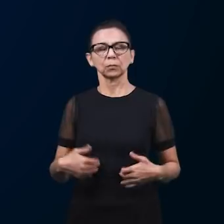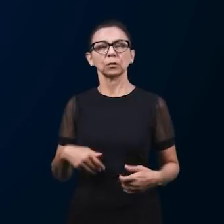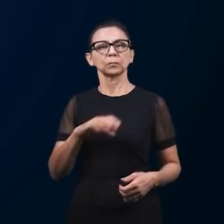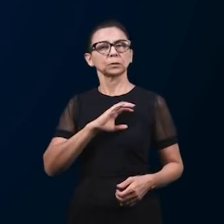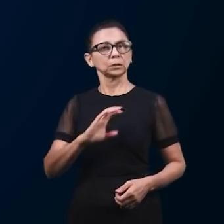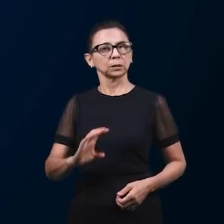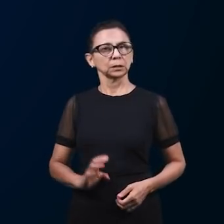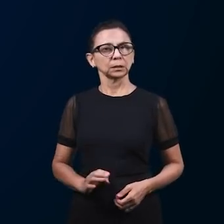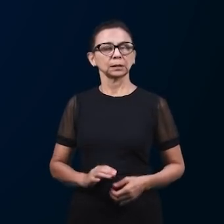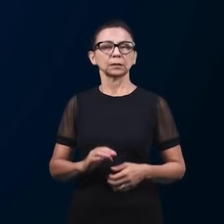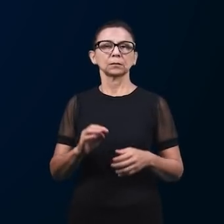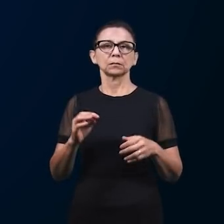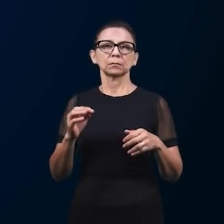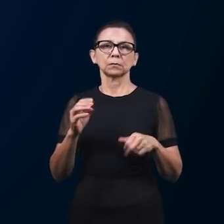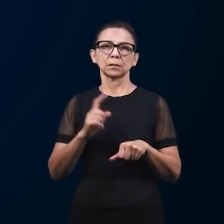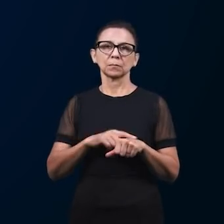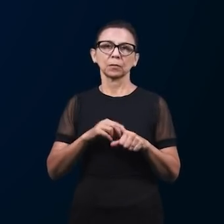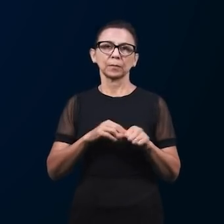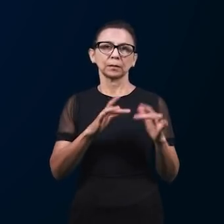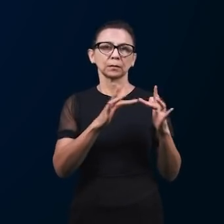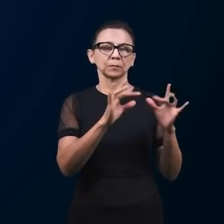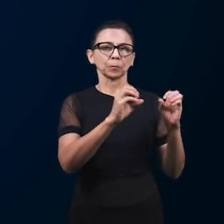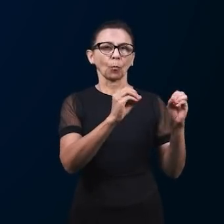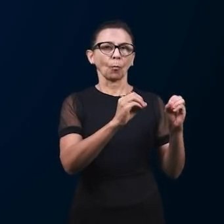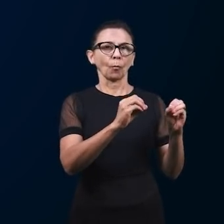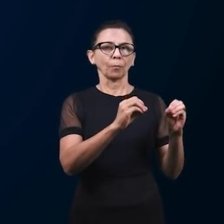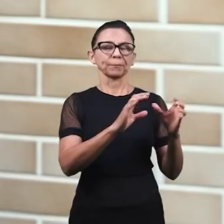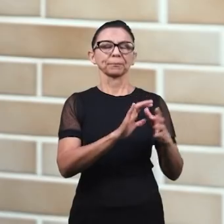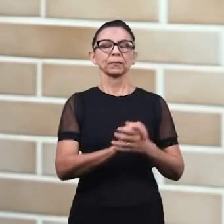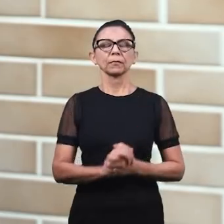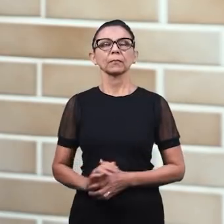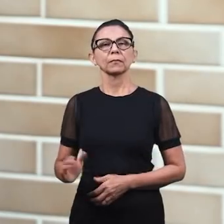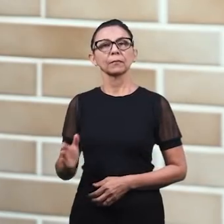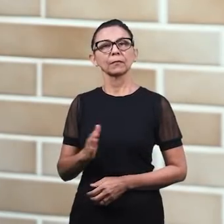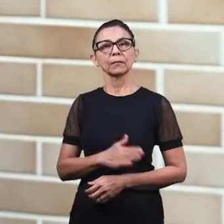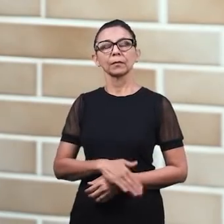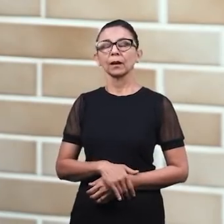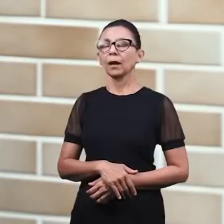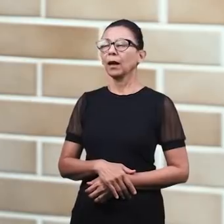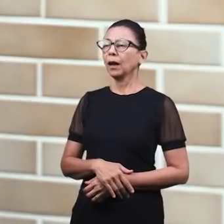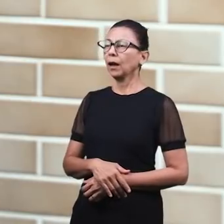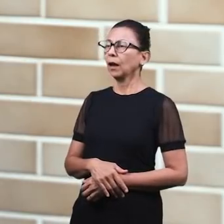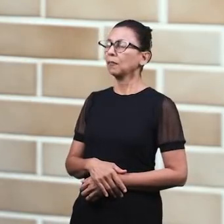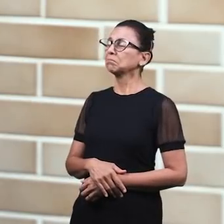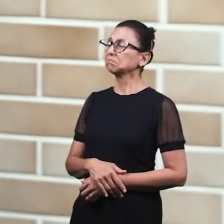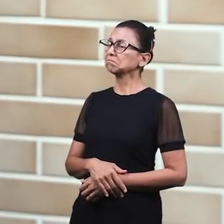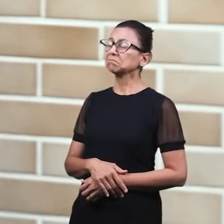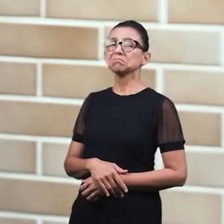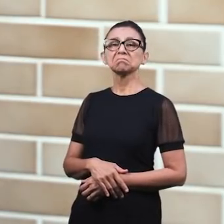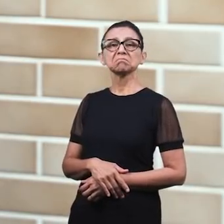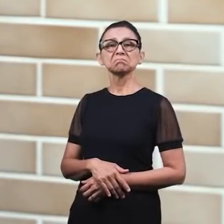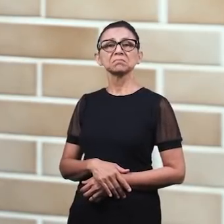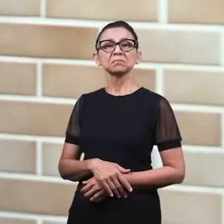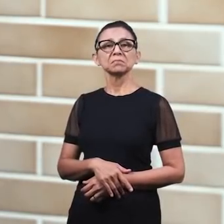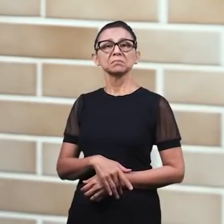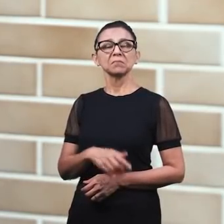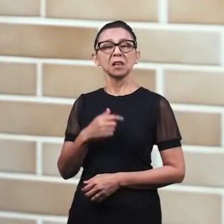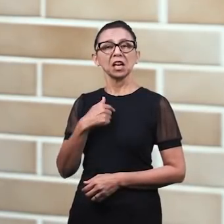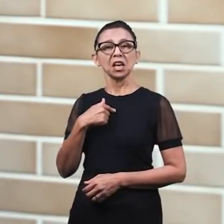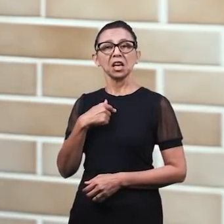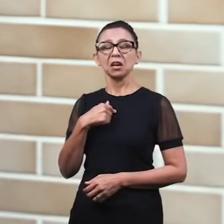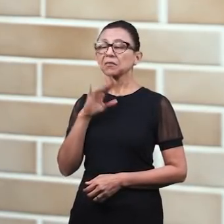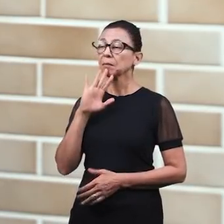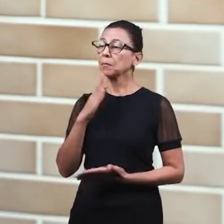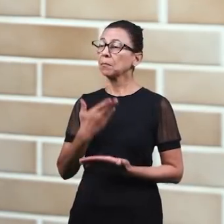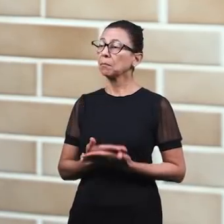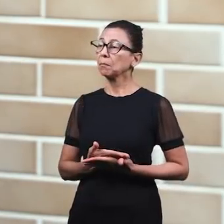distanciamento social. Essa tem sido a nossa experiência com jovens aqui na Itália. Júlio, eu fiquei maravilhado com a expressão dos